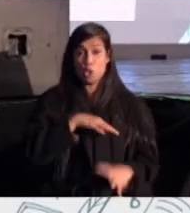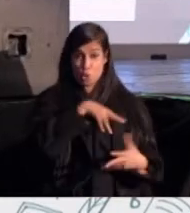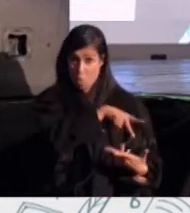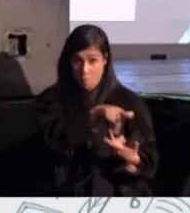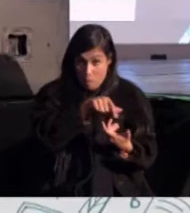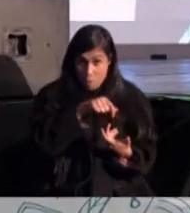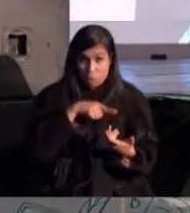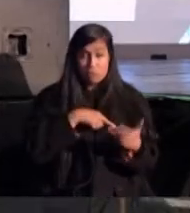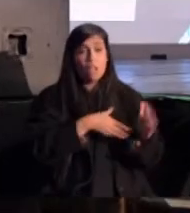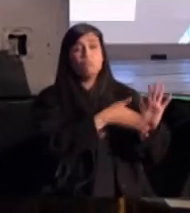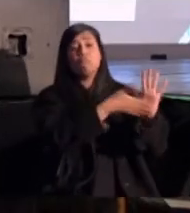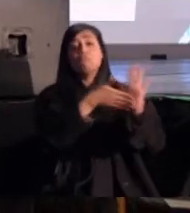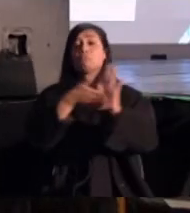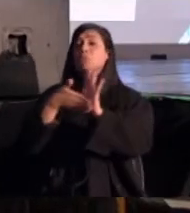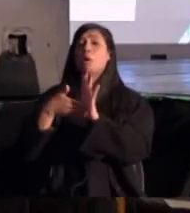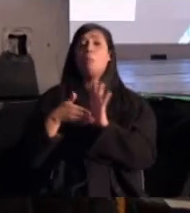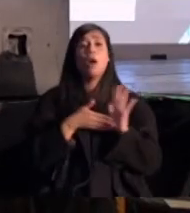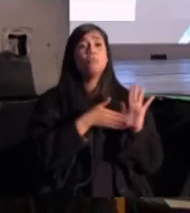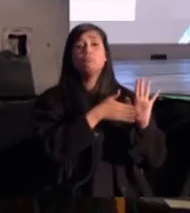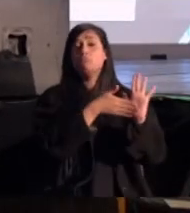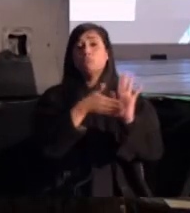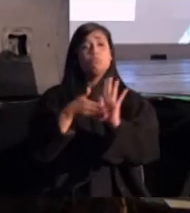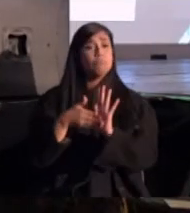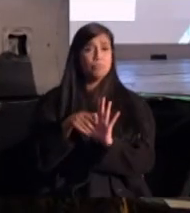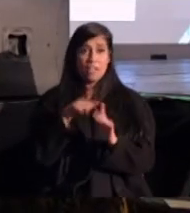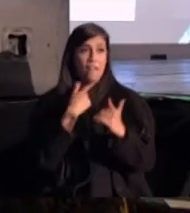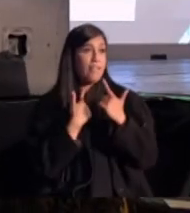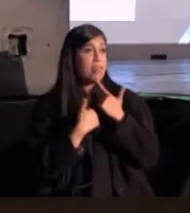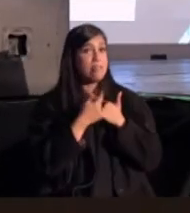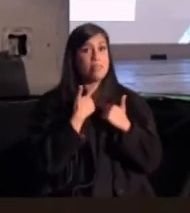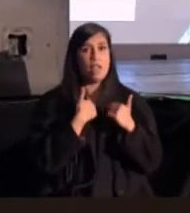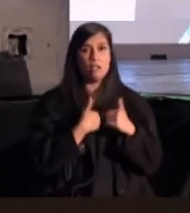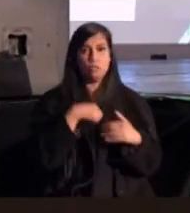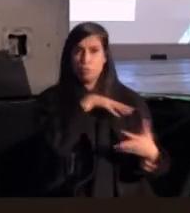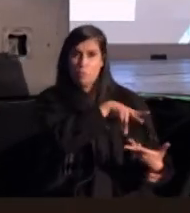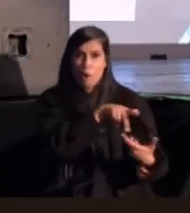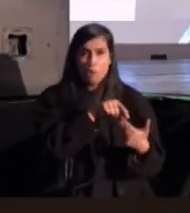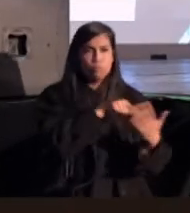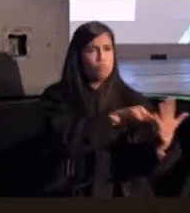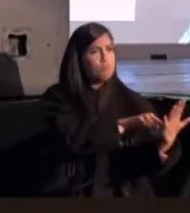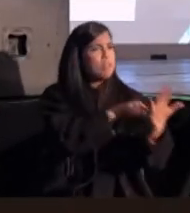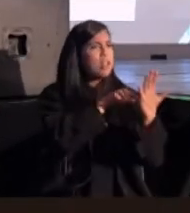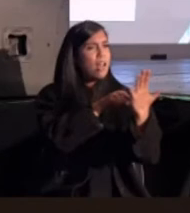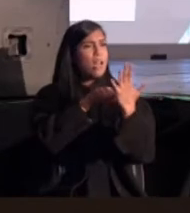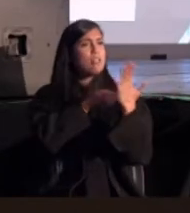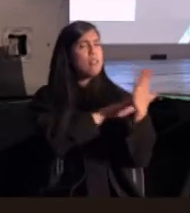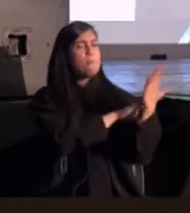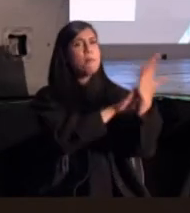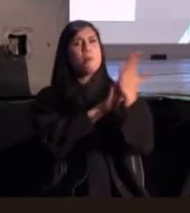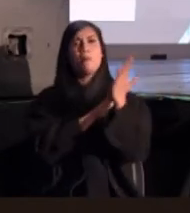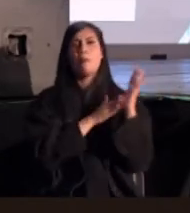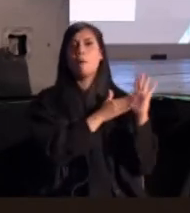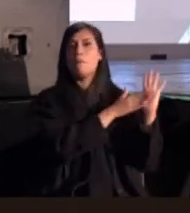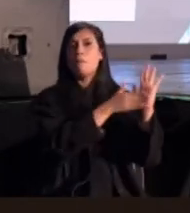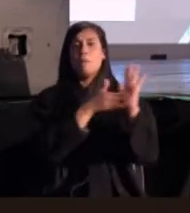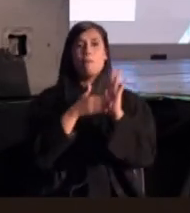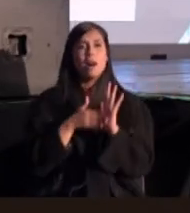seja necessário para o tamanho da nossa fome, que possa nos nutrir daquilo que é fundamental.